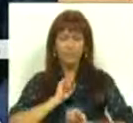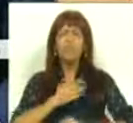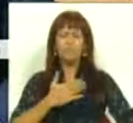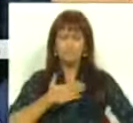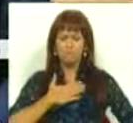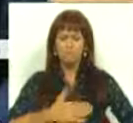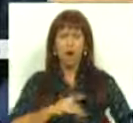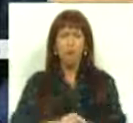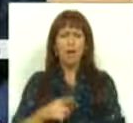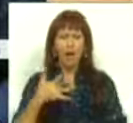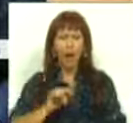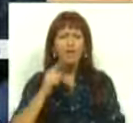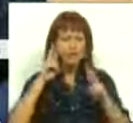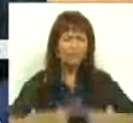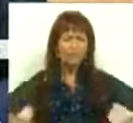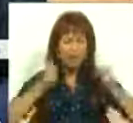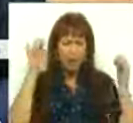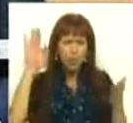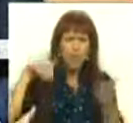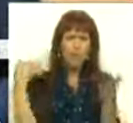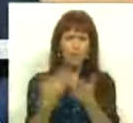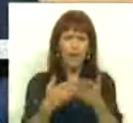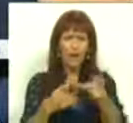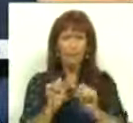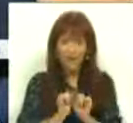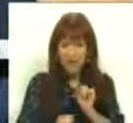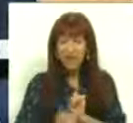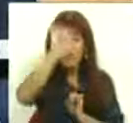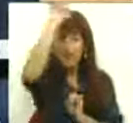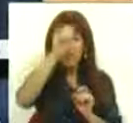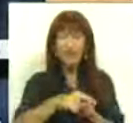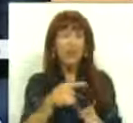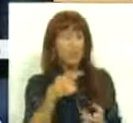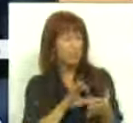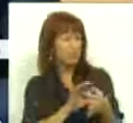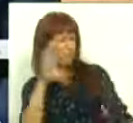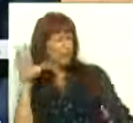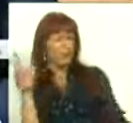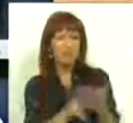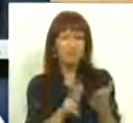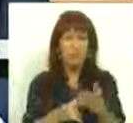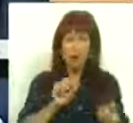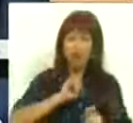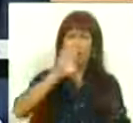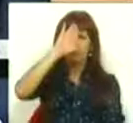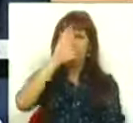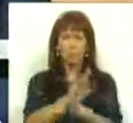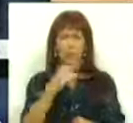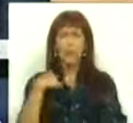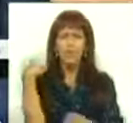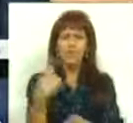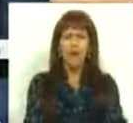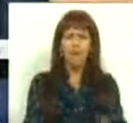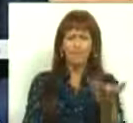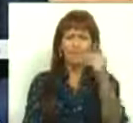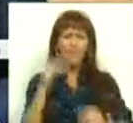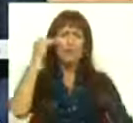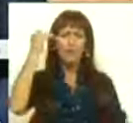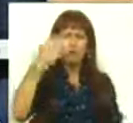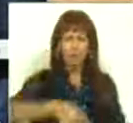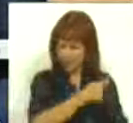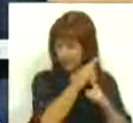nossa vontade de querer encontrar uma solução. O vosso irrealismo e a nossa determinação em ter